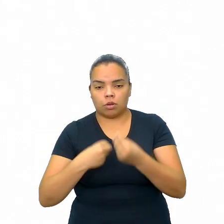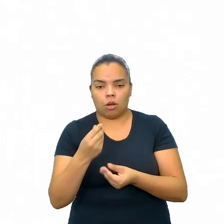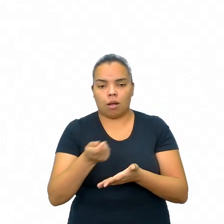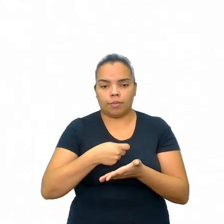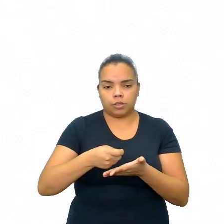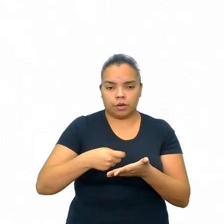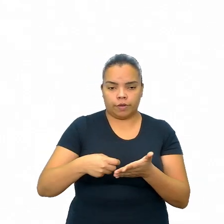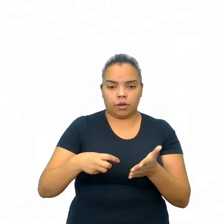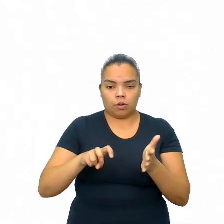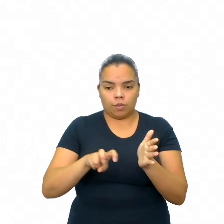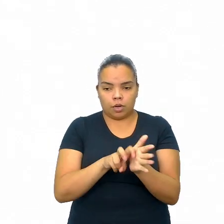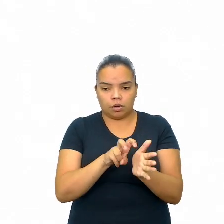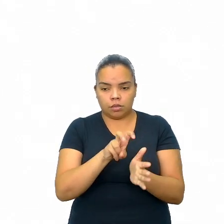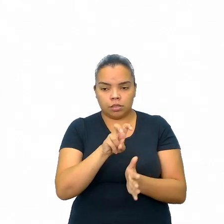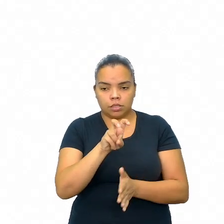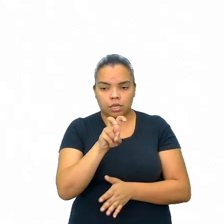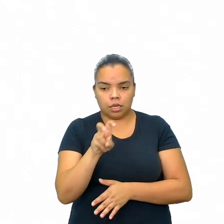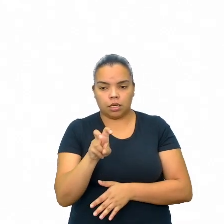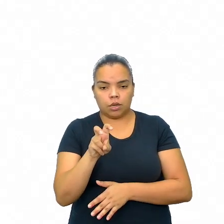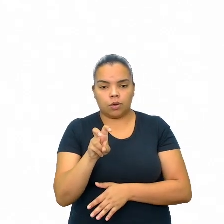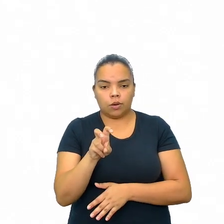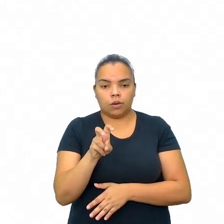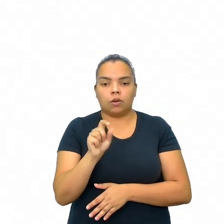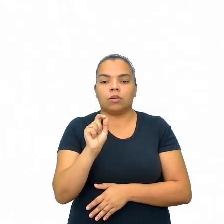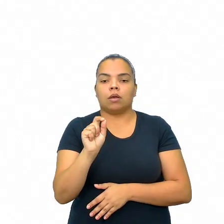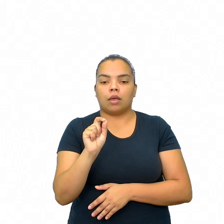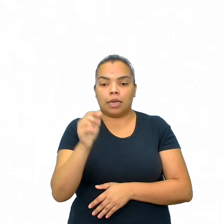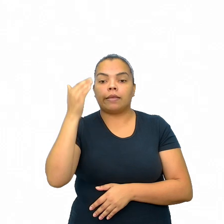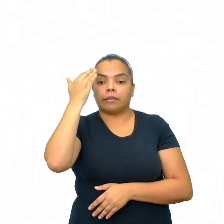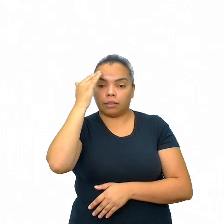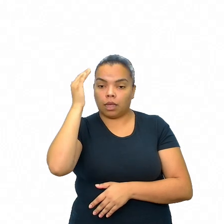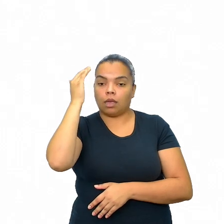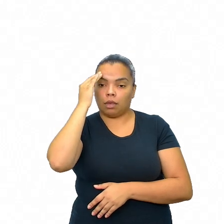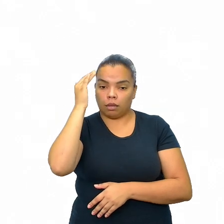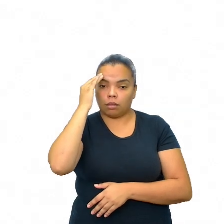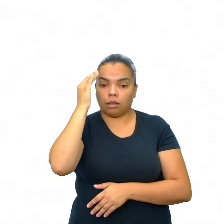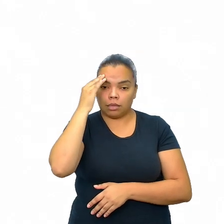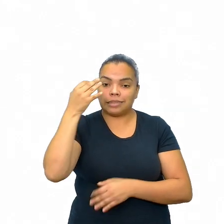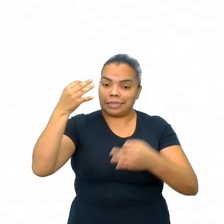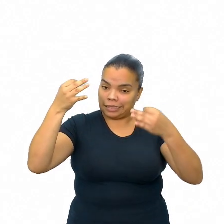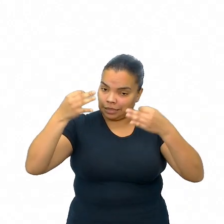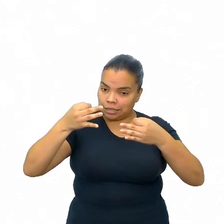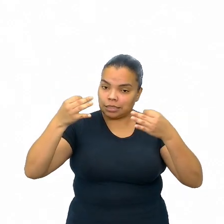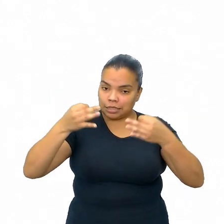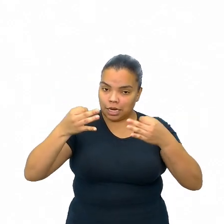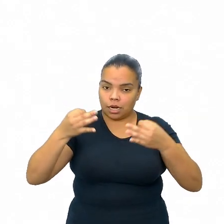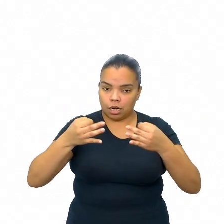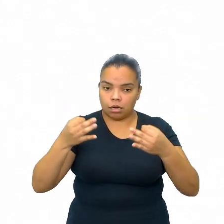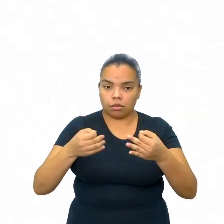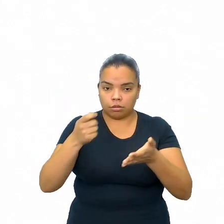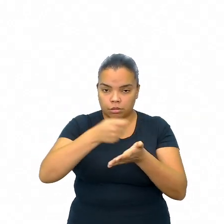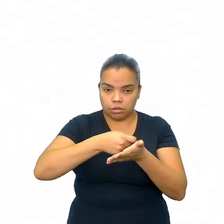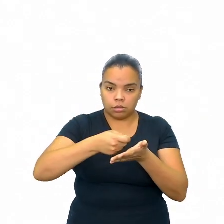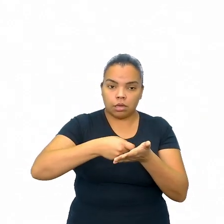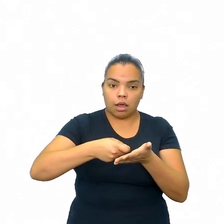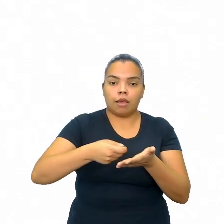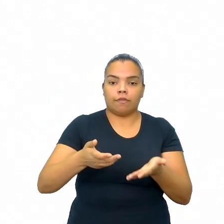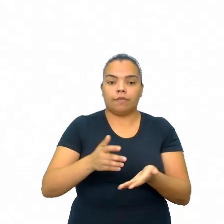nível 5, eles compreendem o princípio do valor posicional dos números e escrevem convencionalmente os números